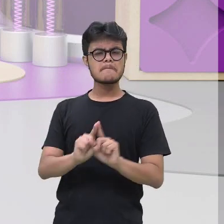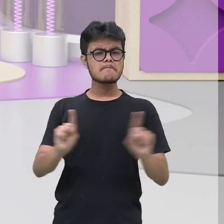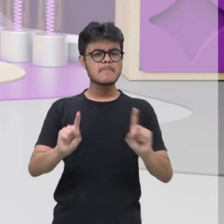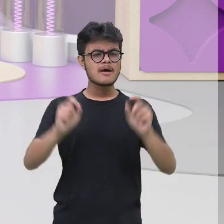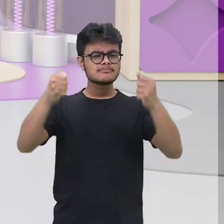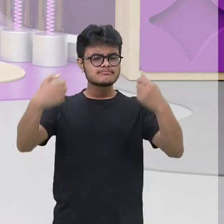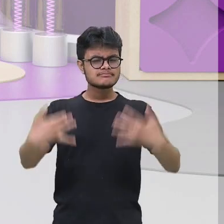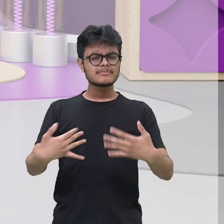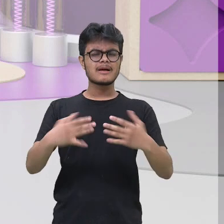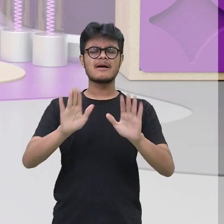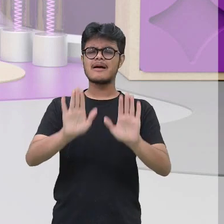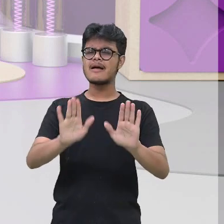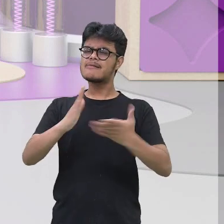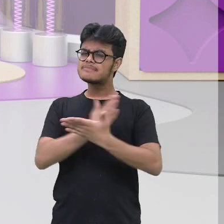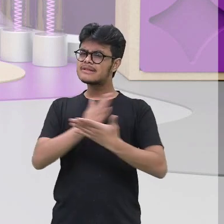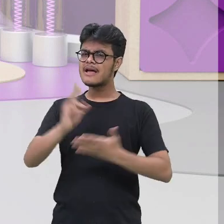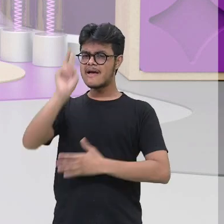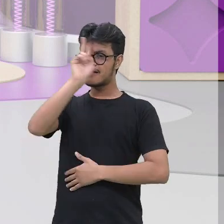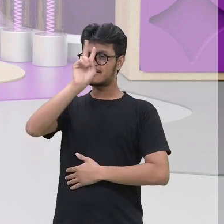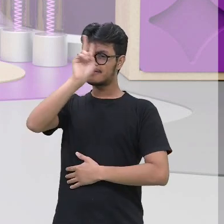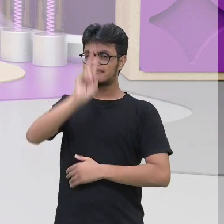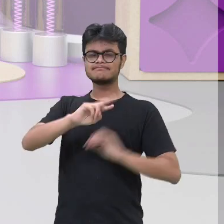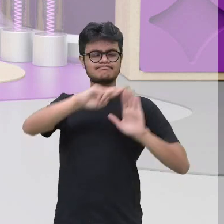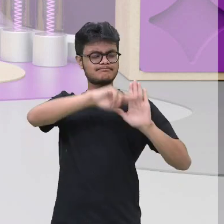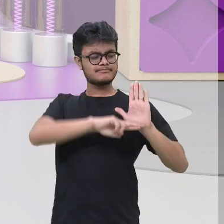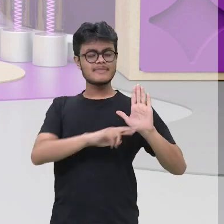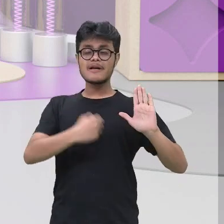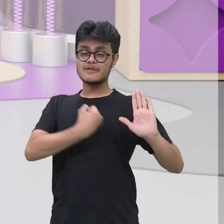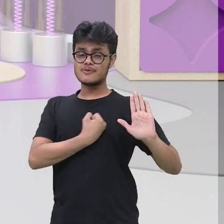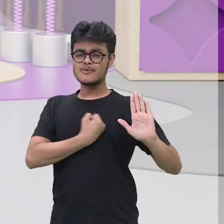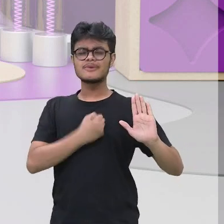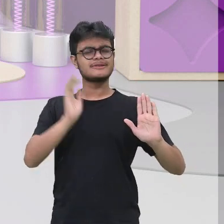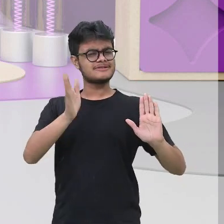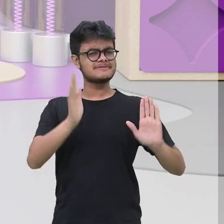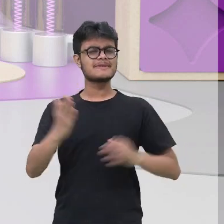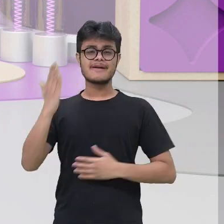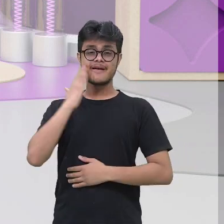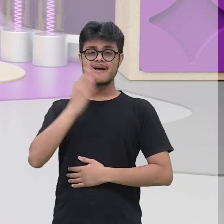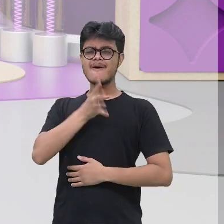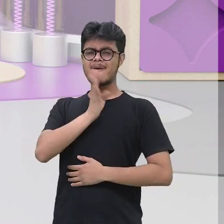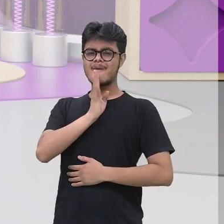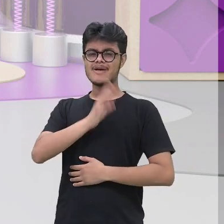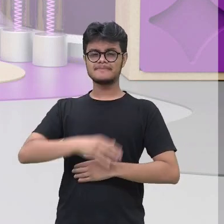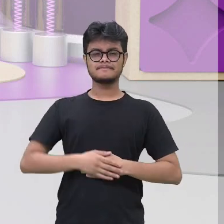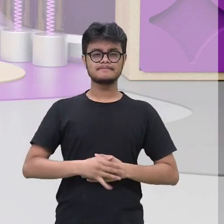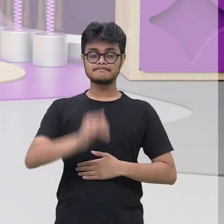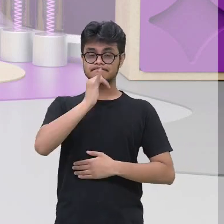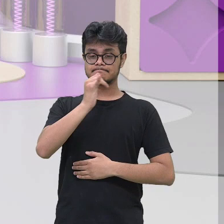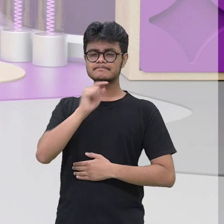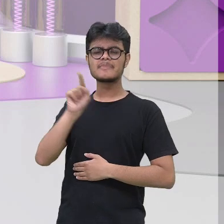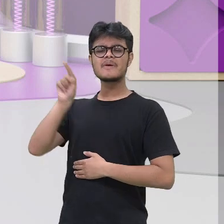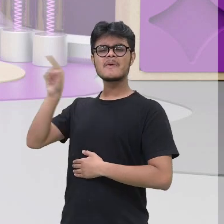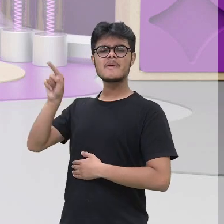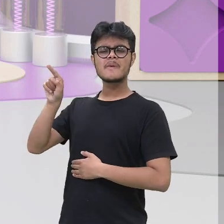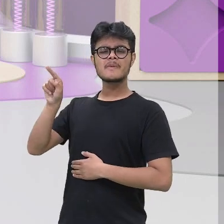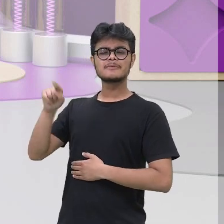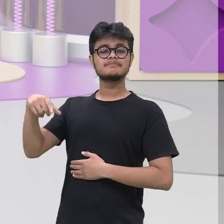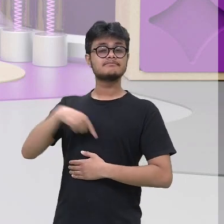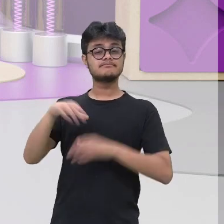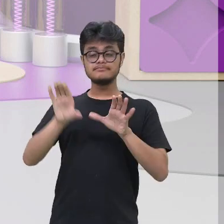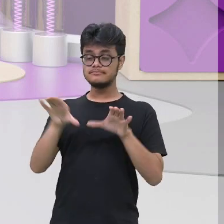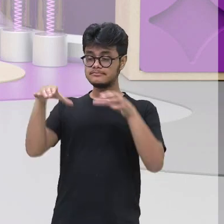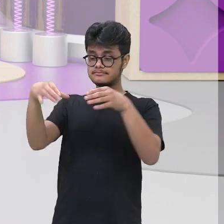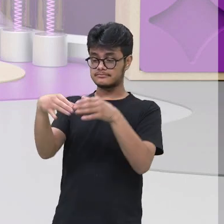primeiro recordar alguns números já bem conhecidos, como esse aqui, que já está ao meu lado, que é o conjunto